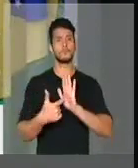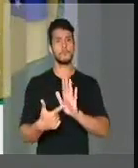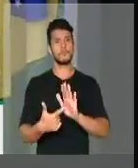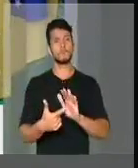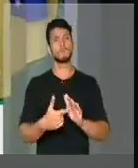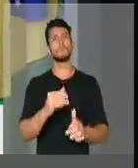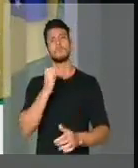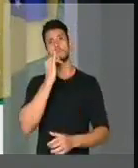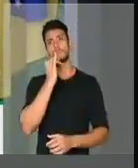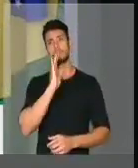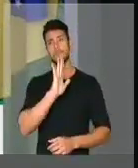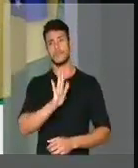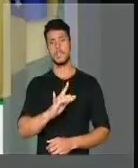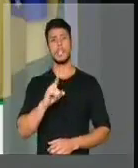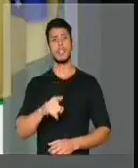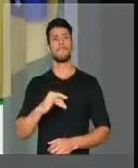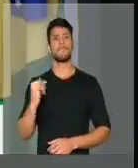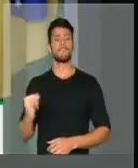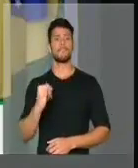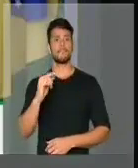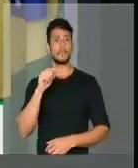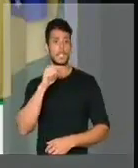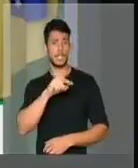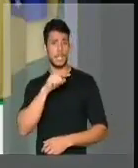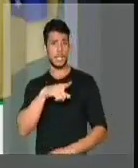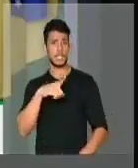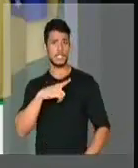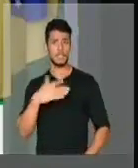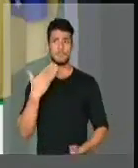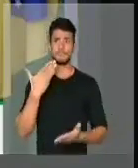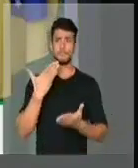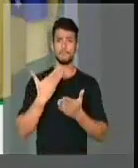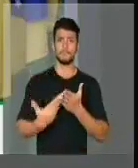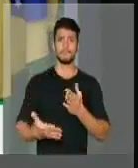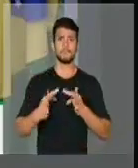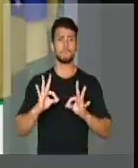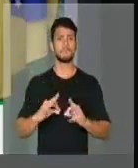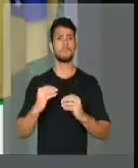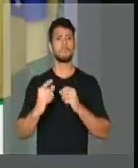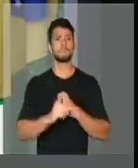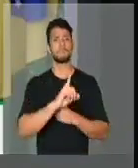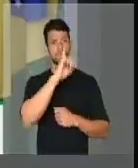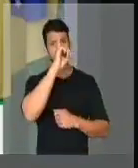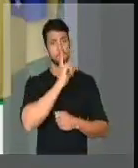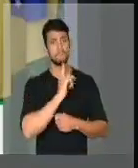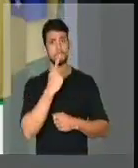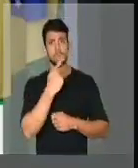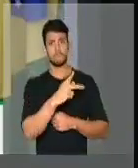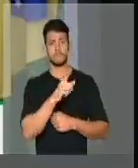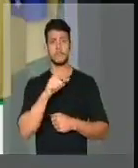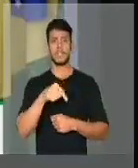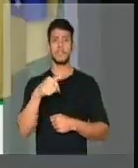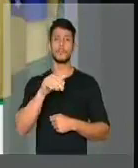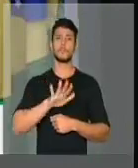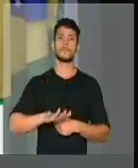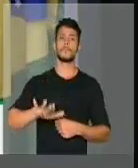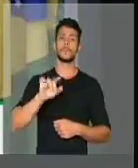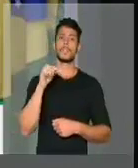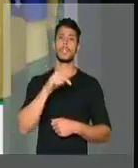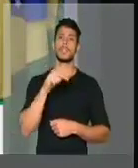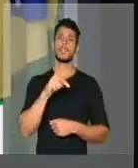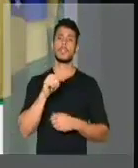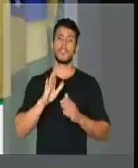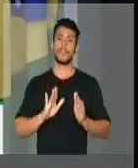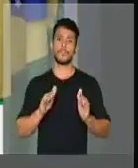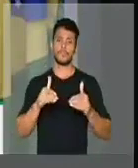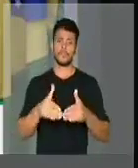excepcional, ela que vinha perdendo todo o seu perfil de uma nação destinada para a